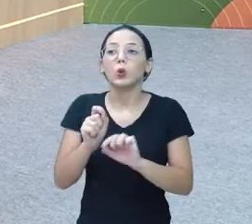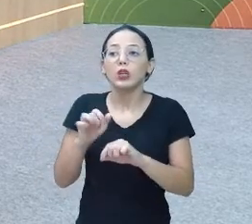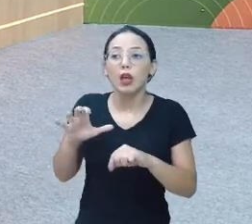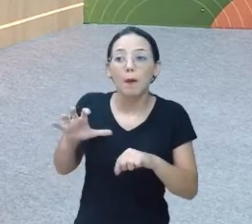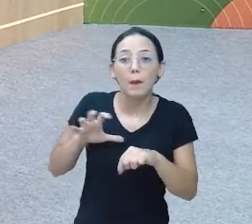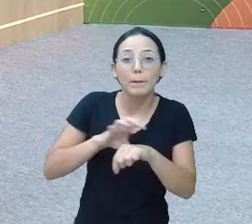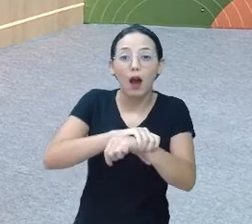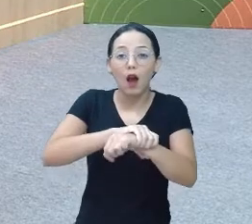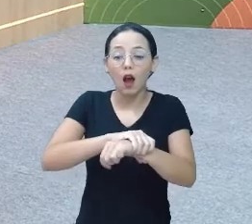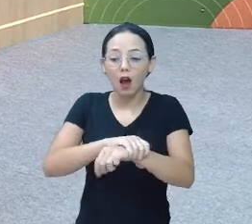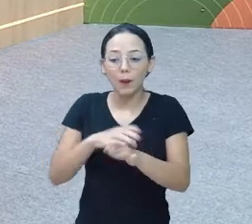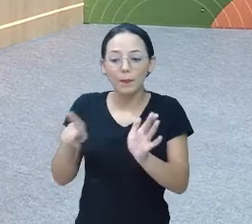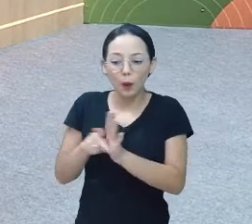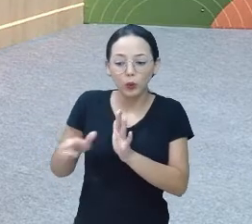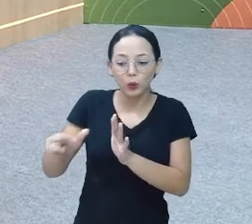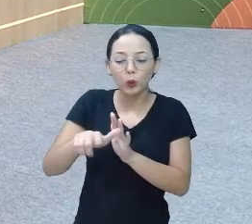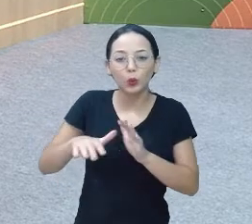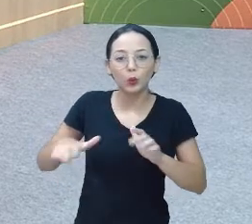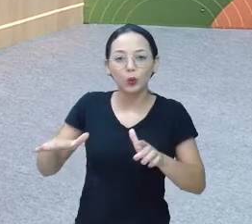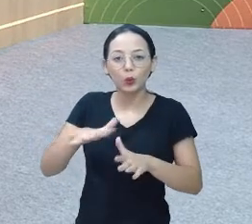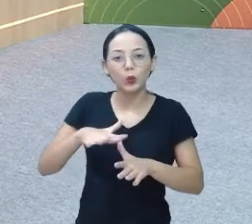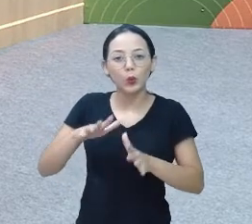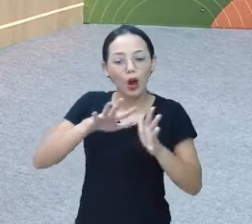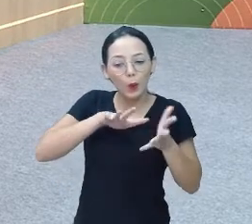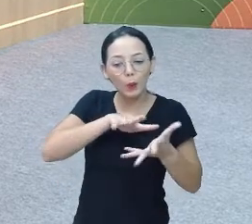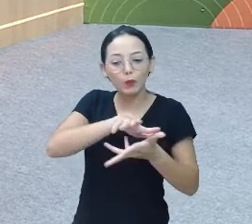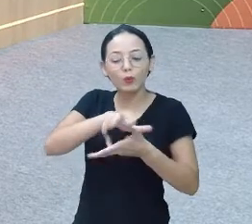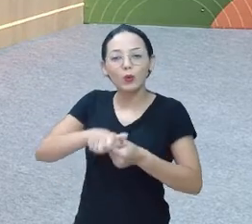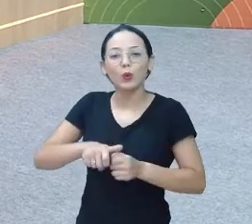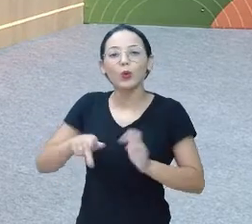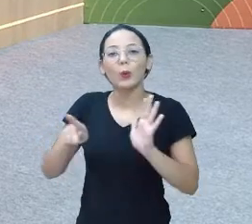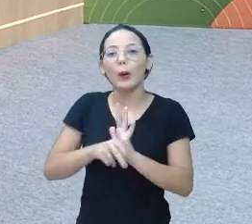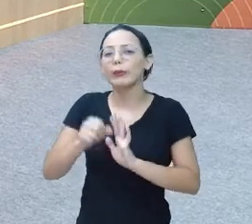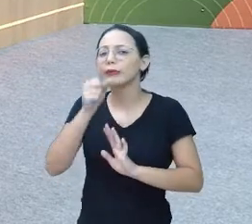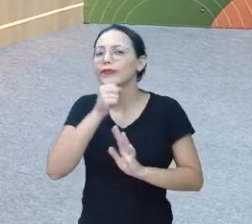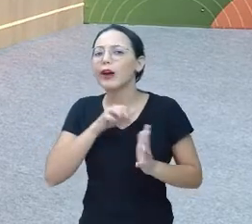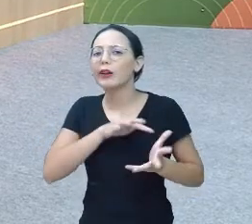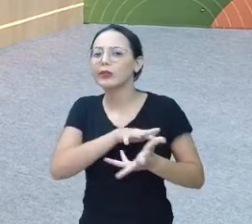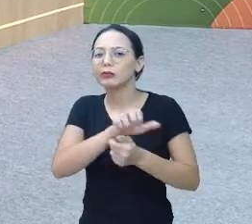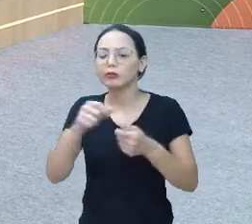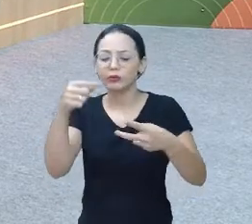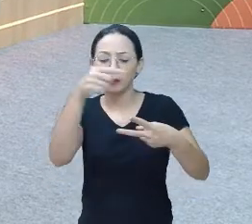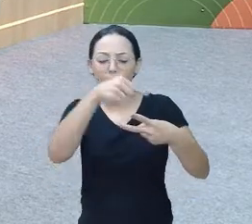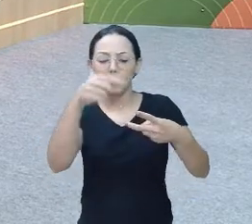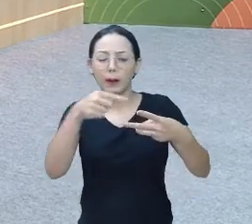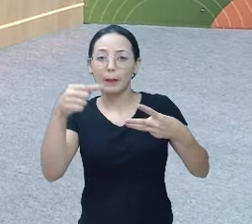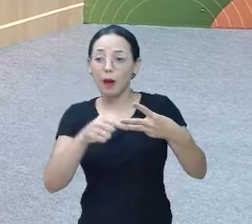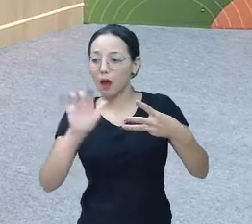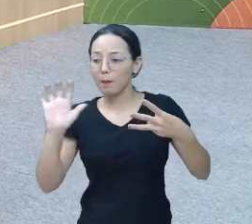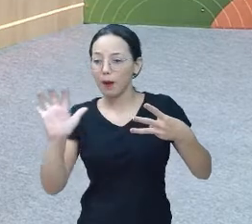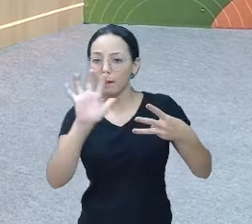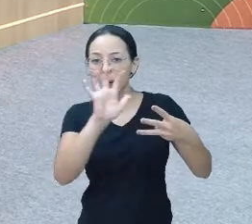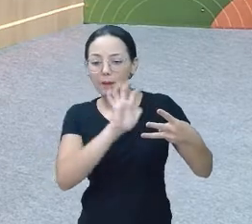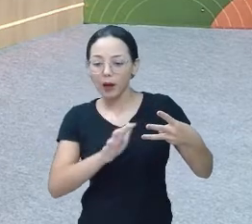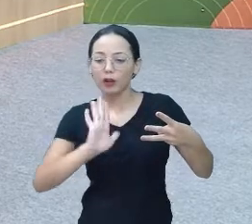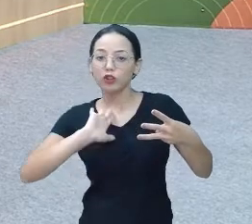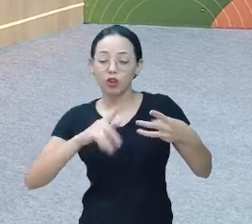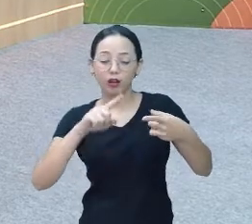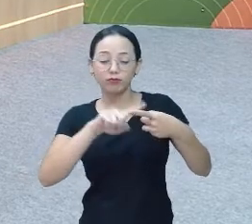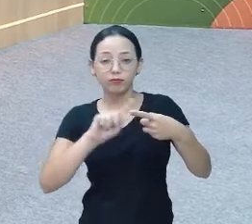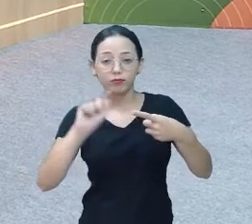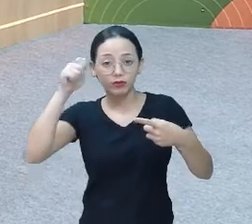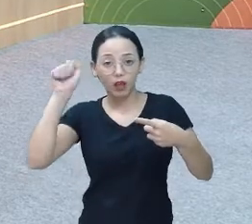em quase todo mundo que se conhecia, chamado Velho Mundo, né? Os 3 continentes que nós já mencionamos,